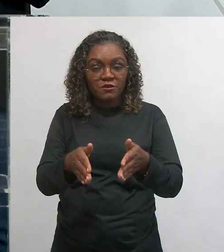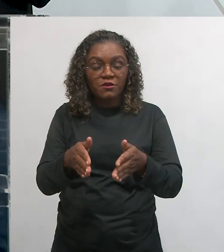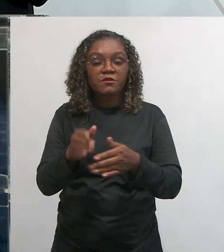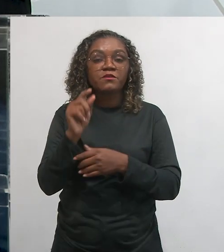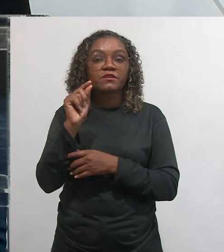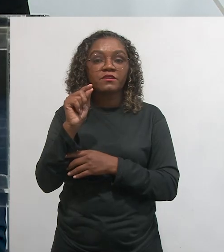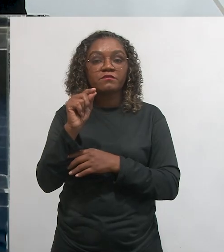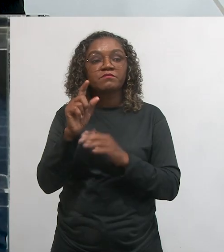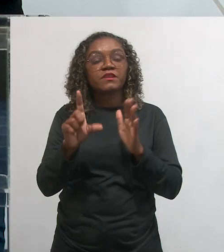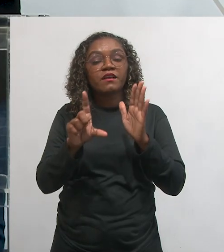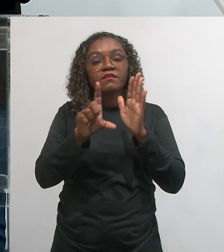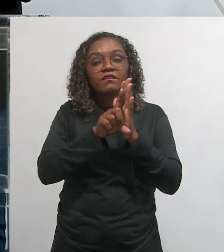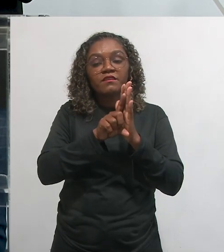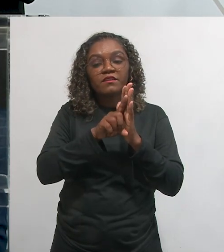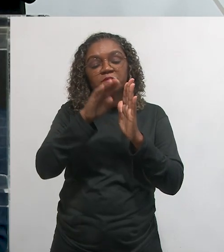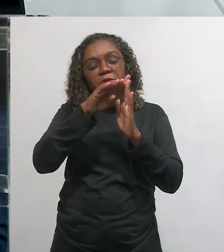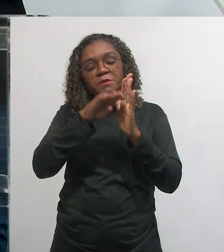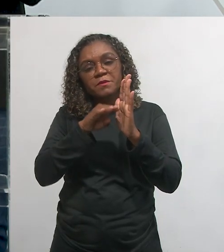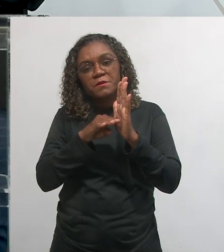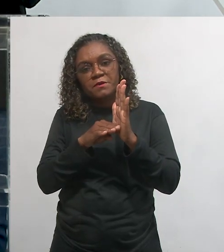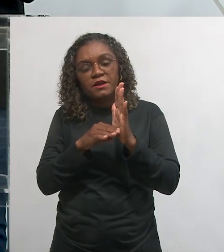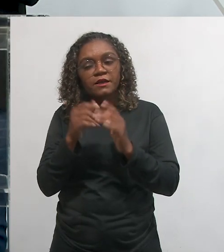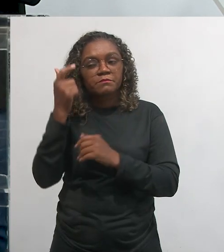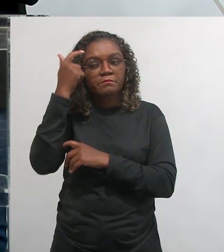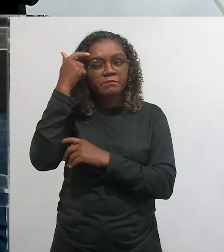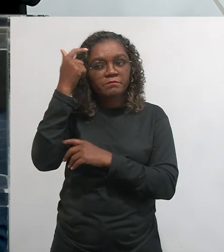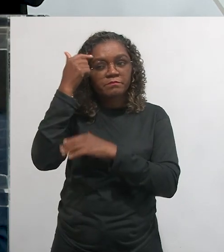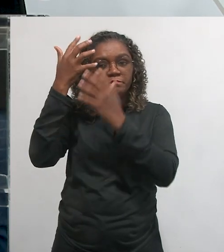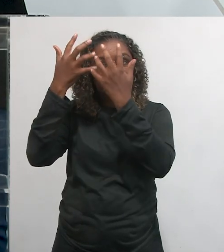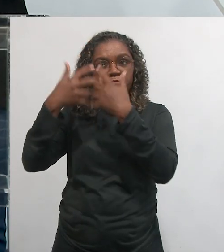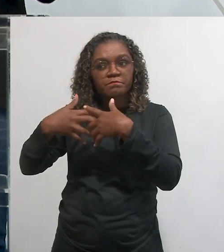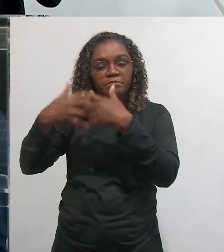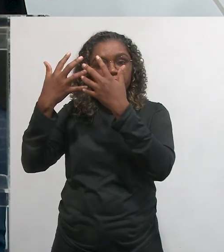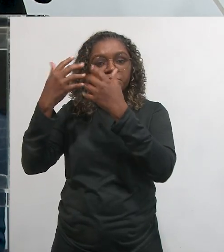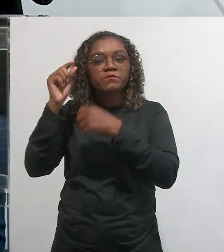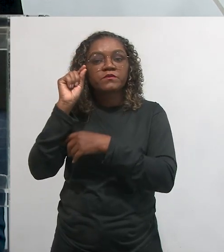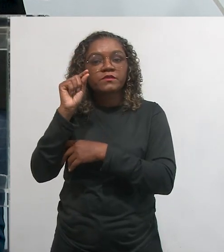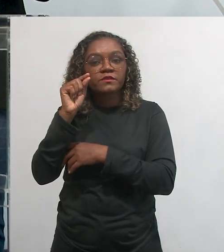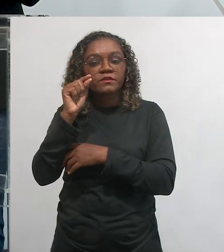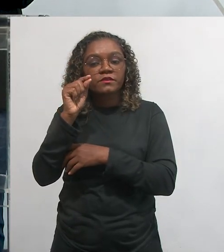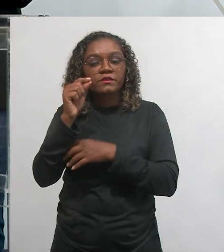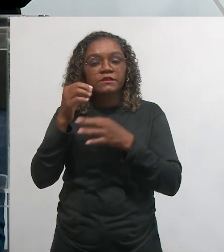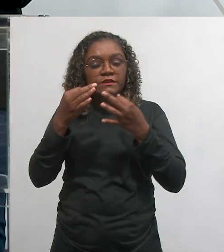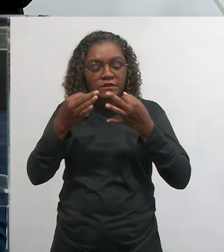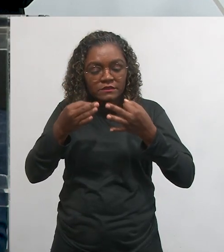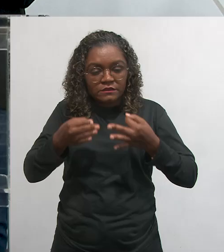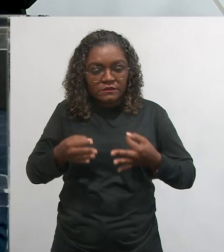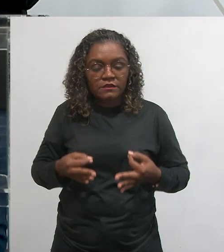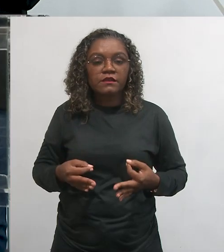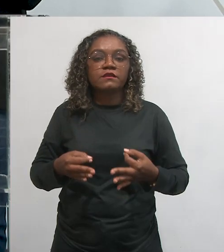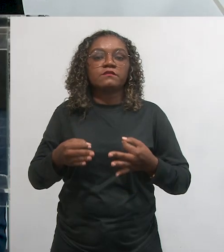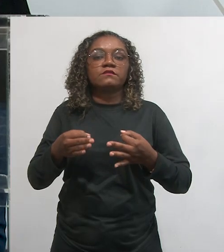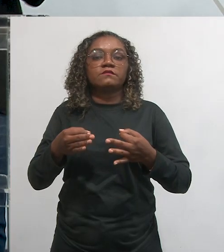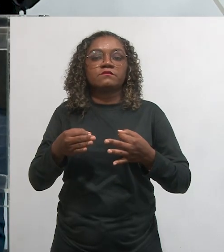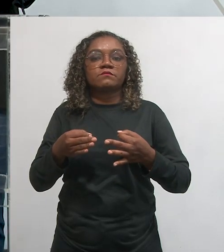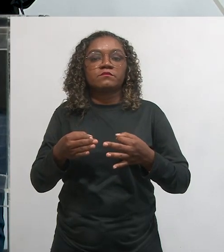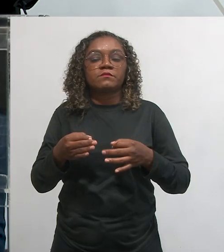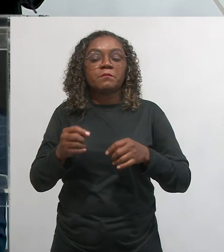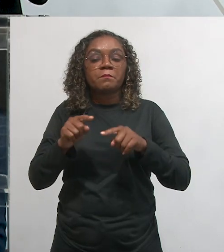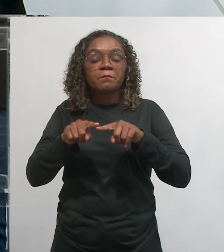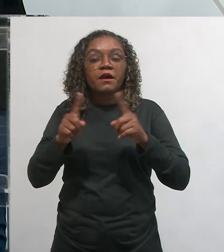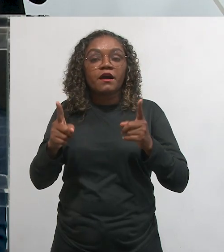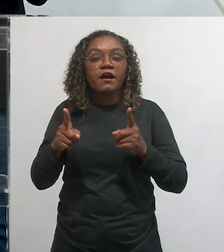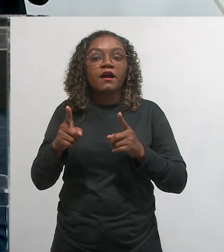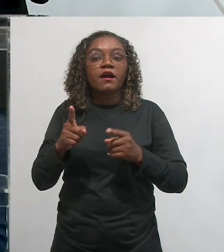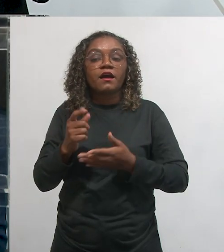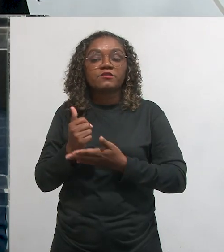que estar 100% dedicado às formas e às essências para pensar leis que sejam realmente com toda a lisura possível,